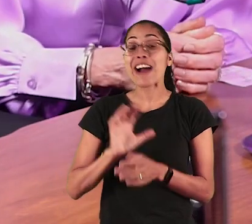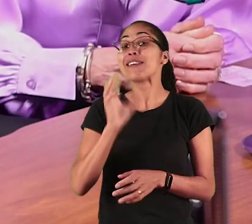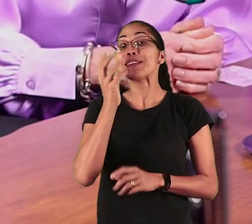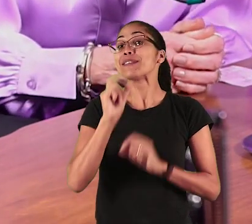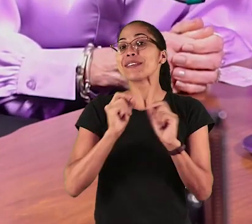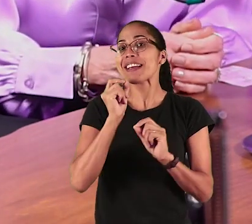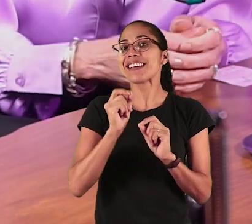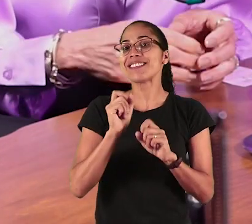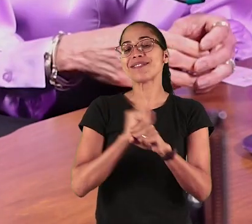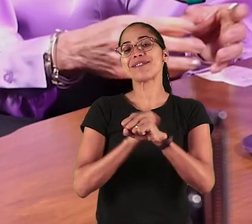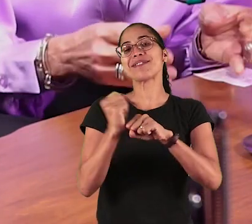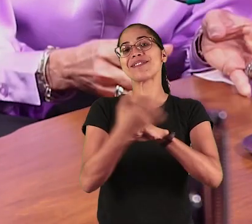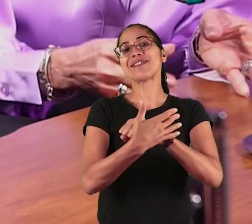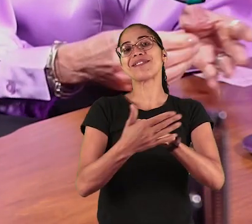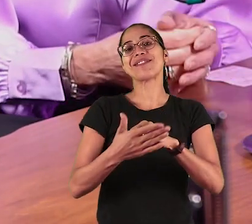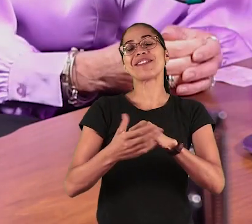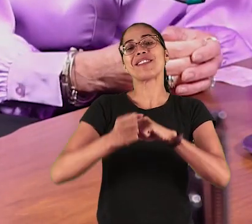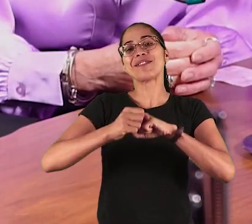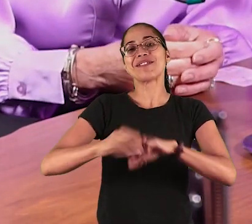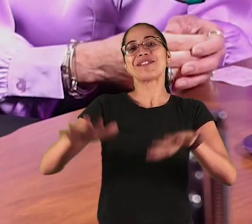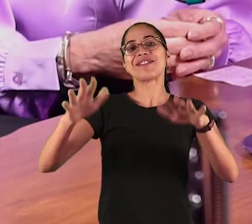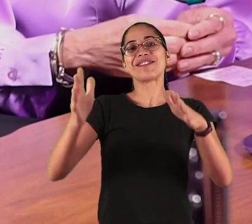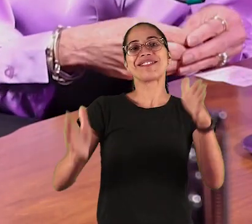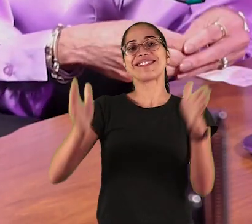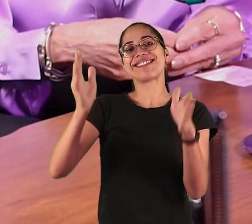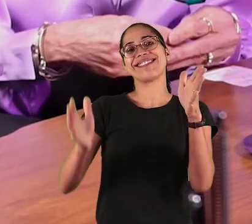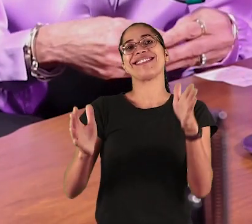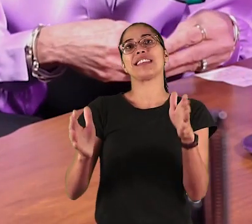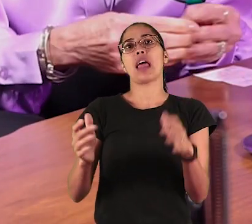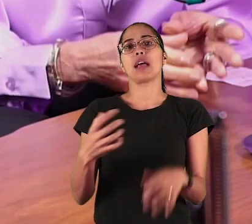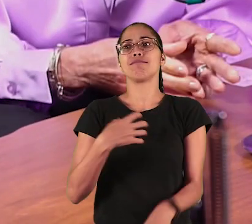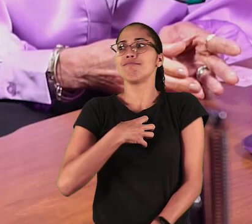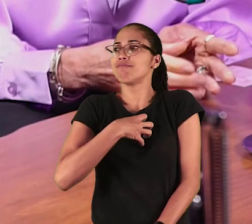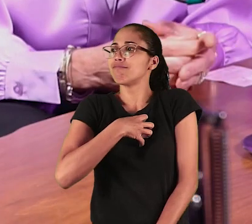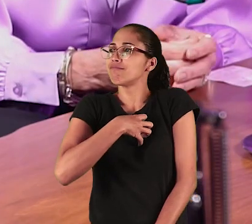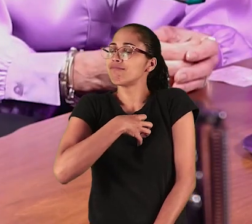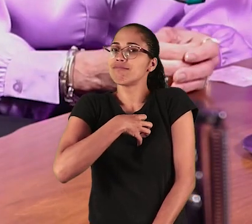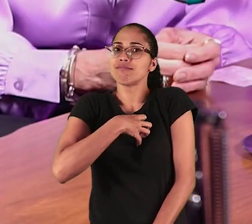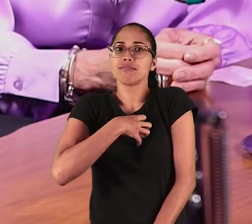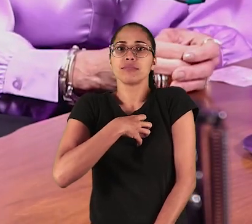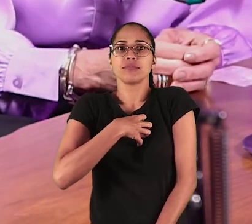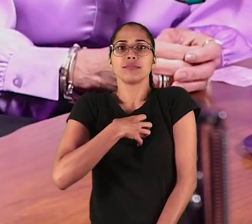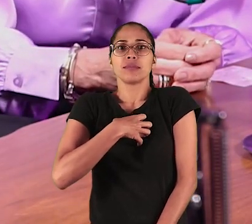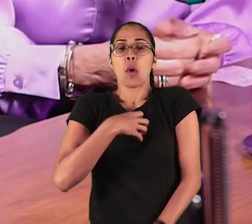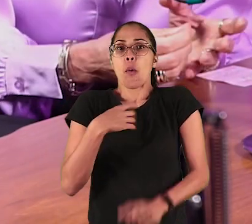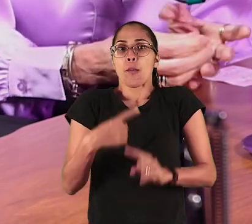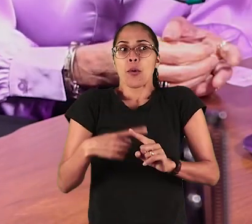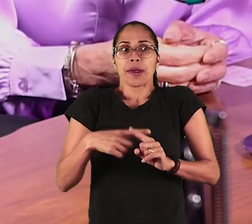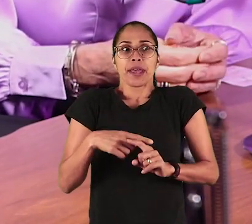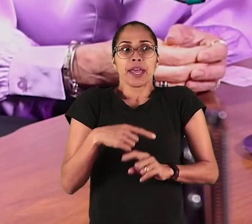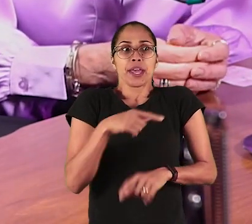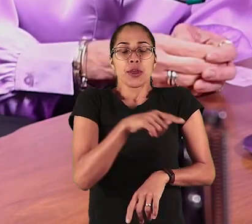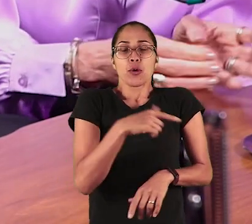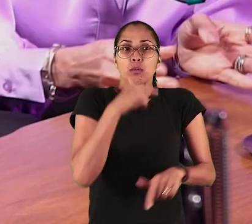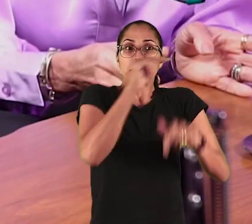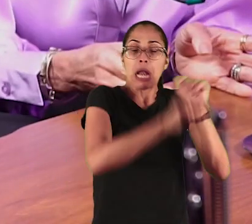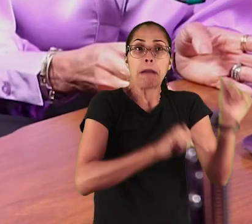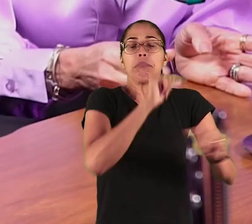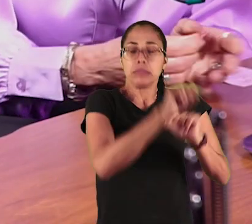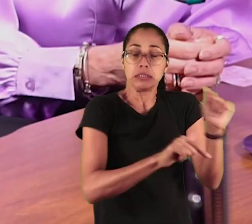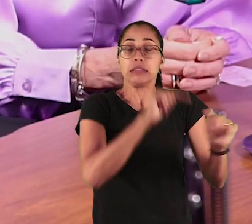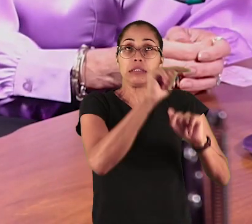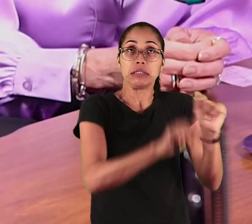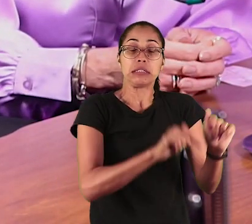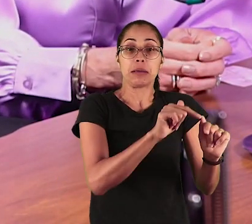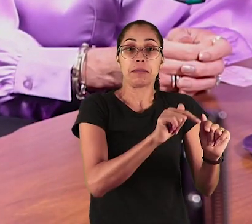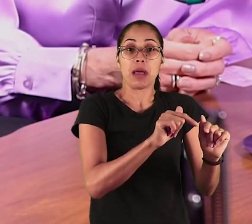então foi assim um choque para mim uma pessoa que sempre foi muito ativo no trabalho e de repente eu estou 100%